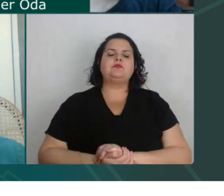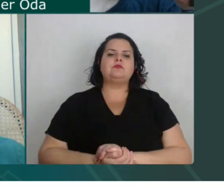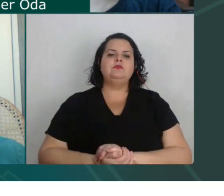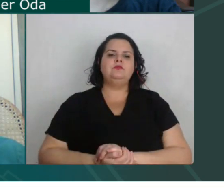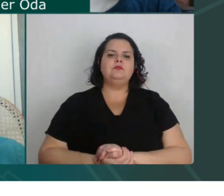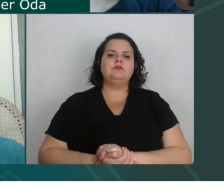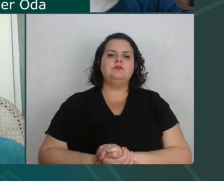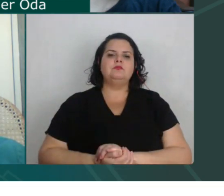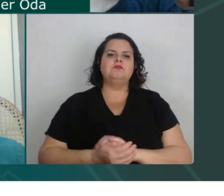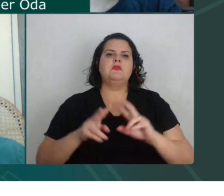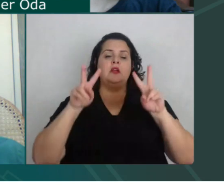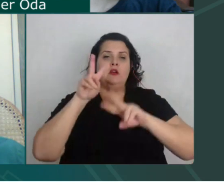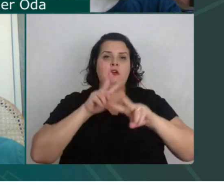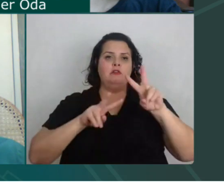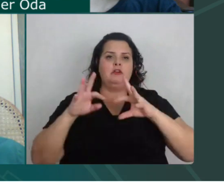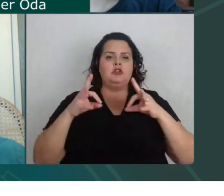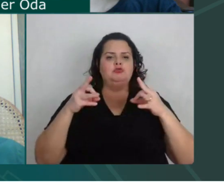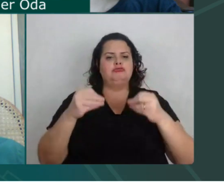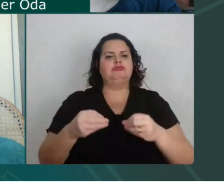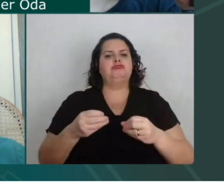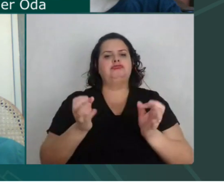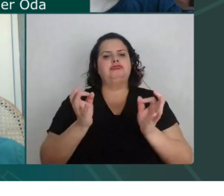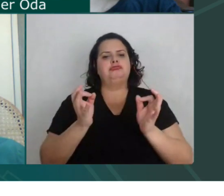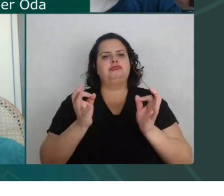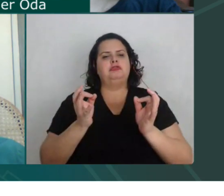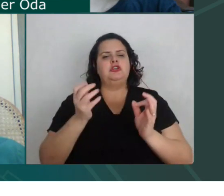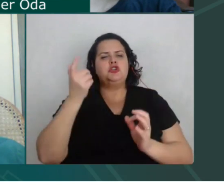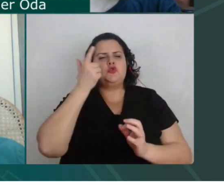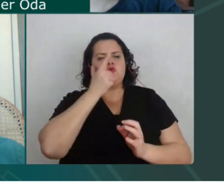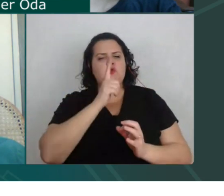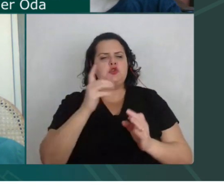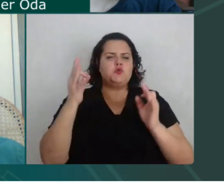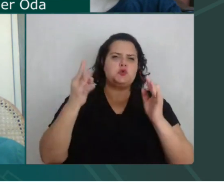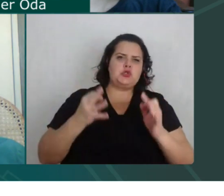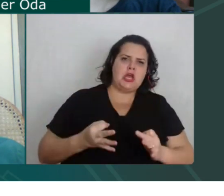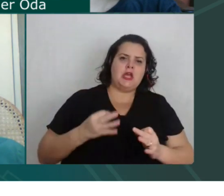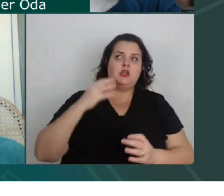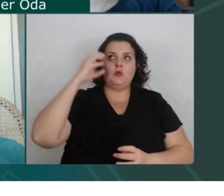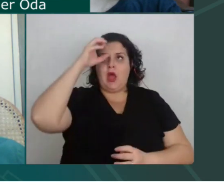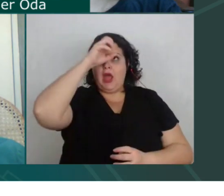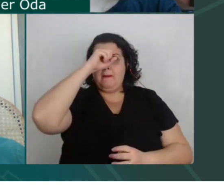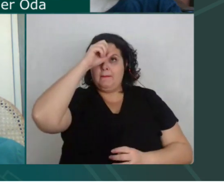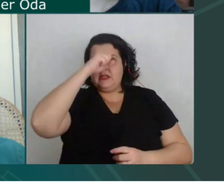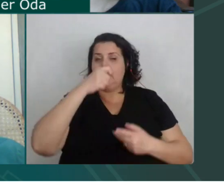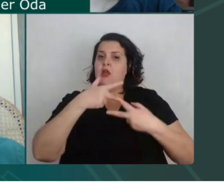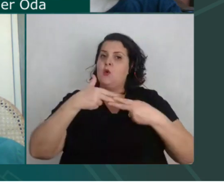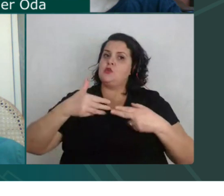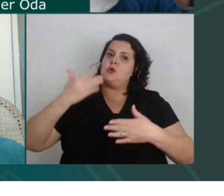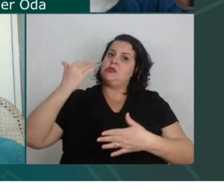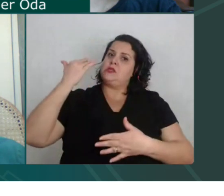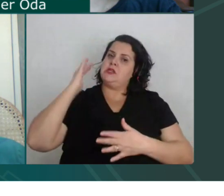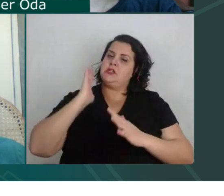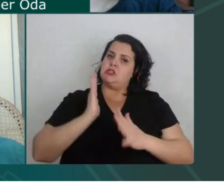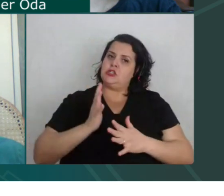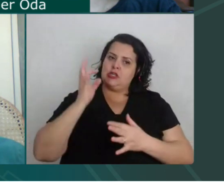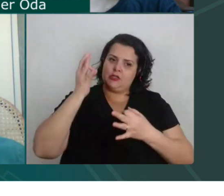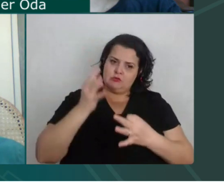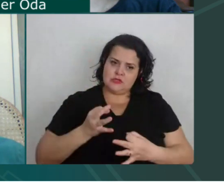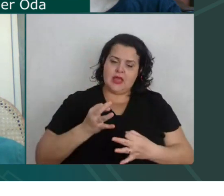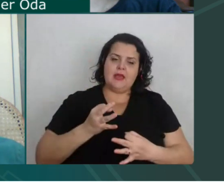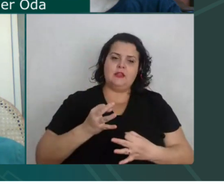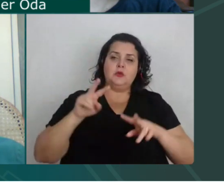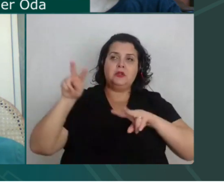deram certo, aprender com as experiências que deram certo e realmente a gente trazer para cá aquilo que